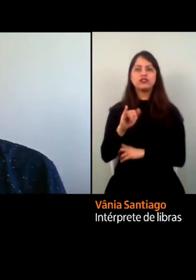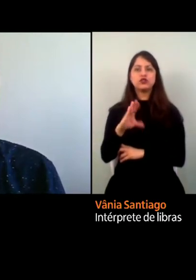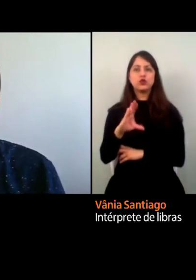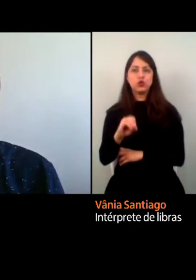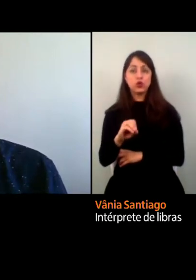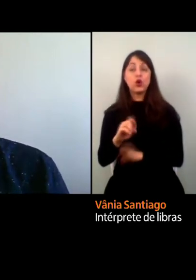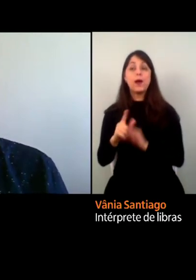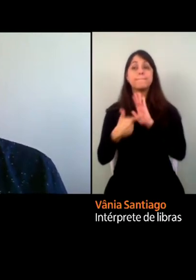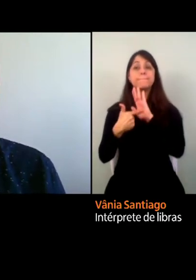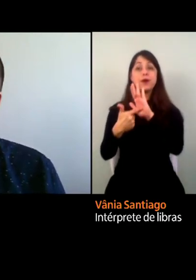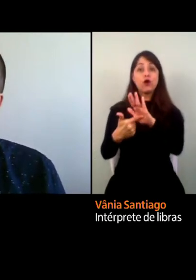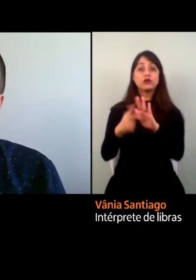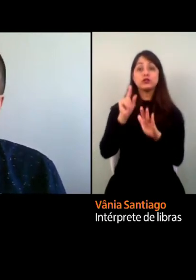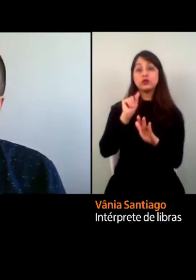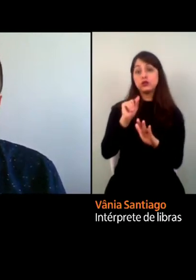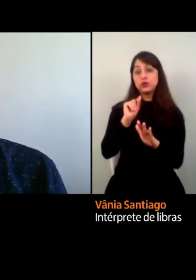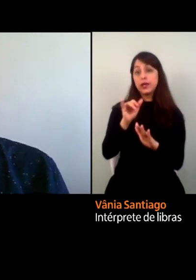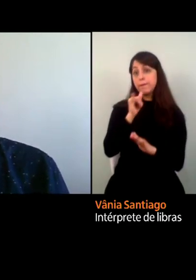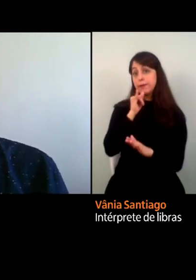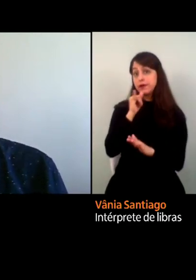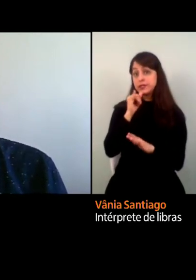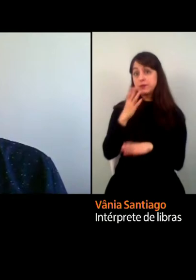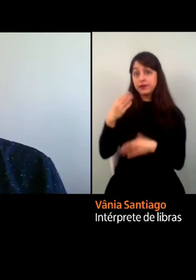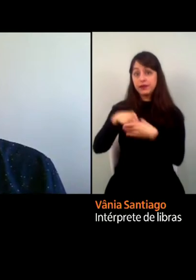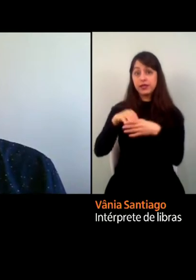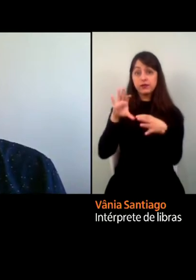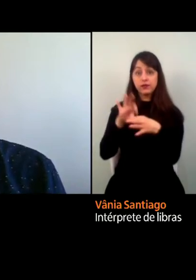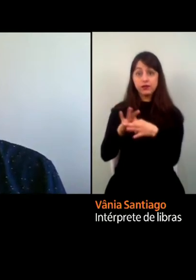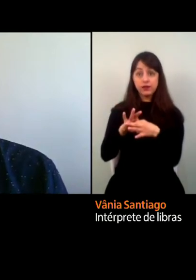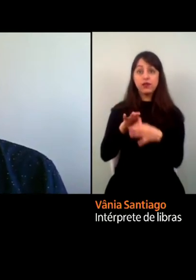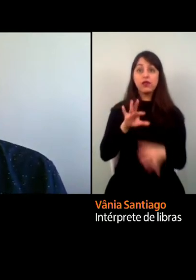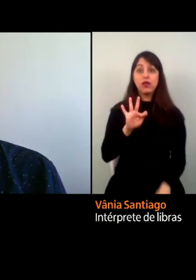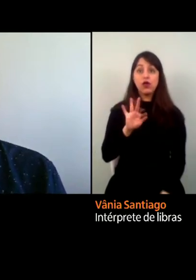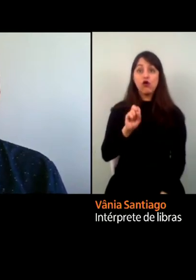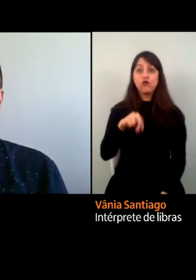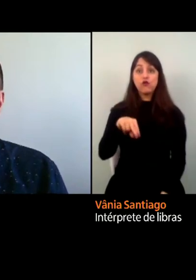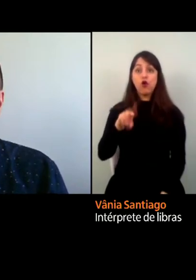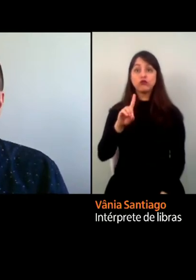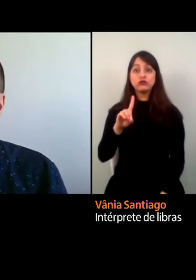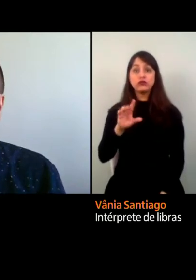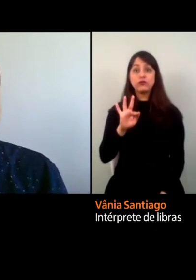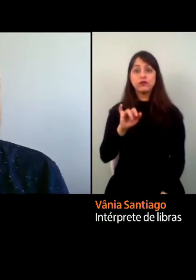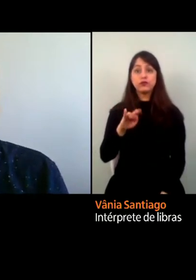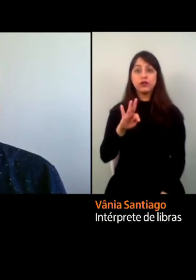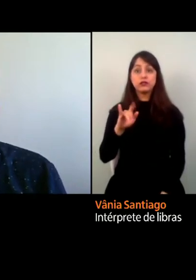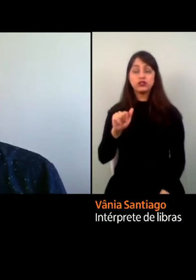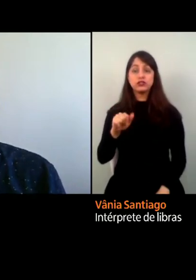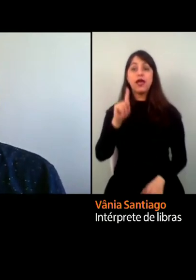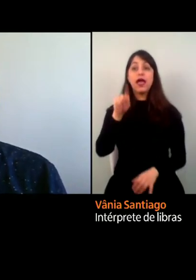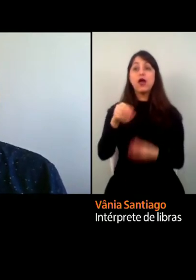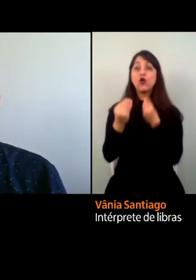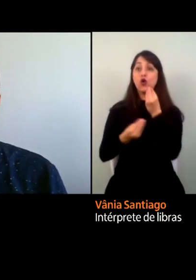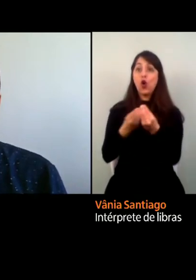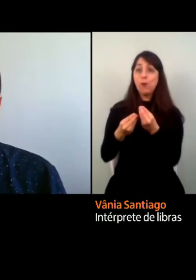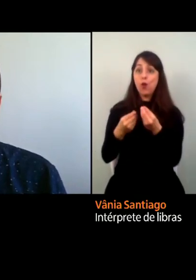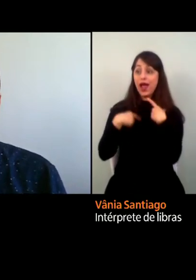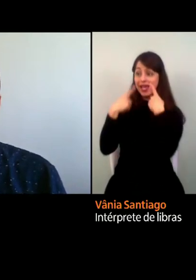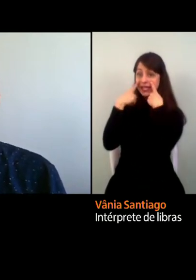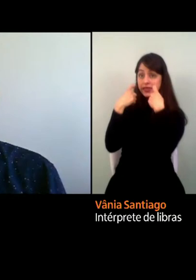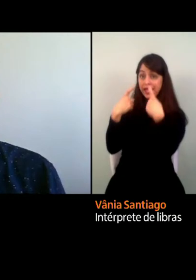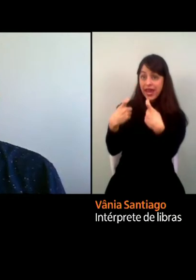que não é meu. Lei do homem, lei do antropófago. Isso é quase uma declaração